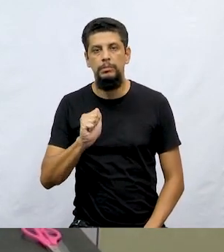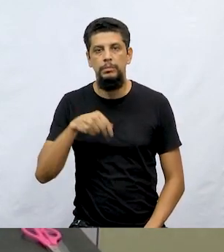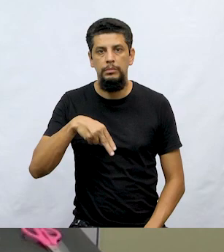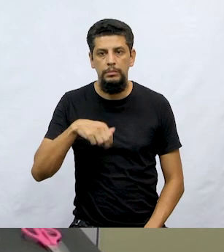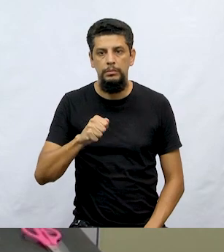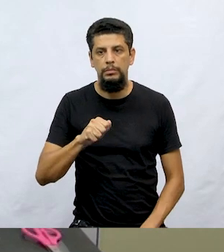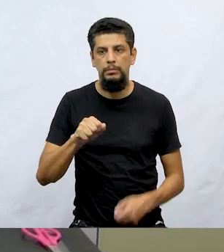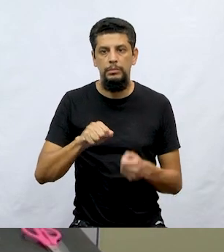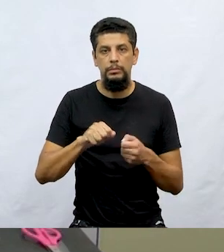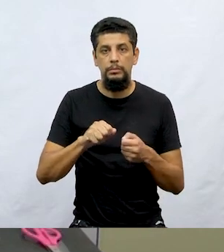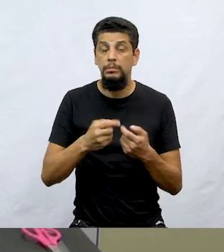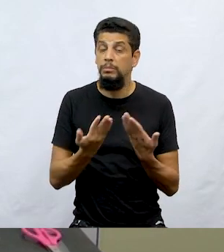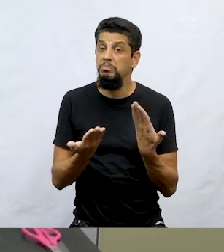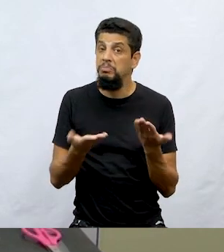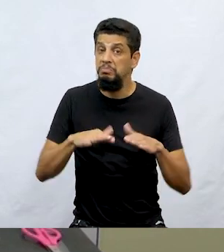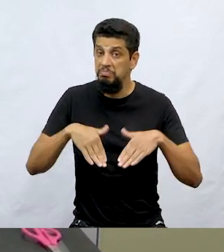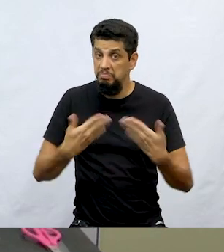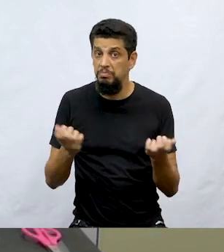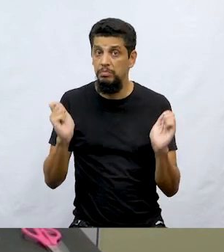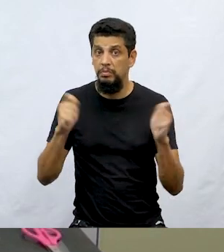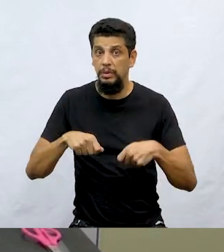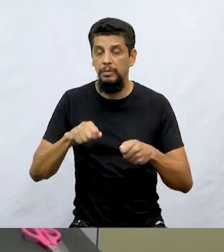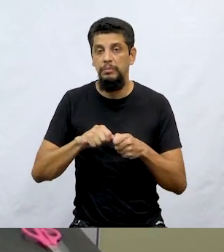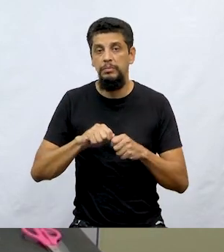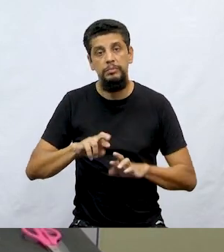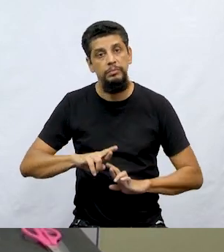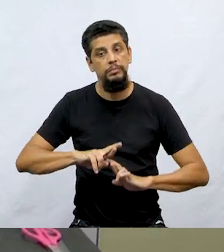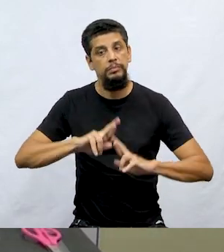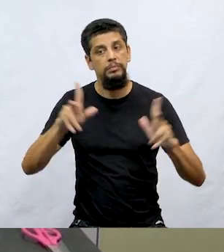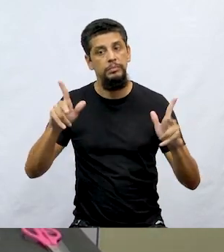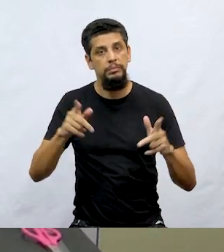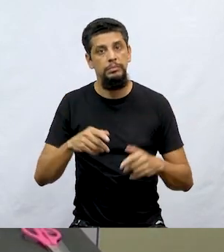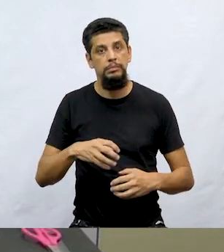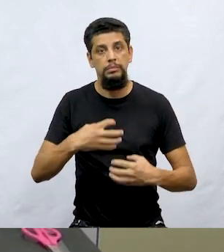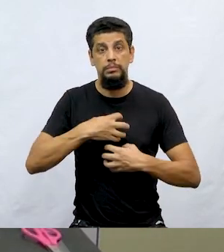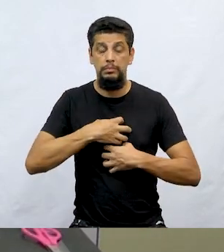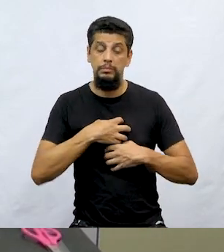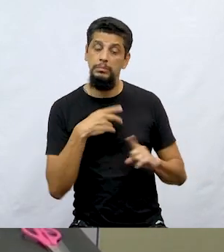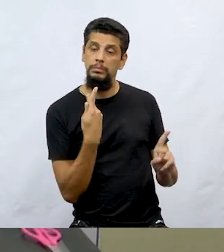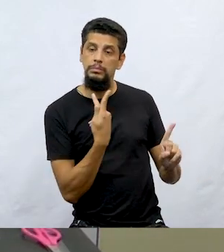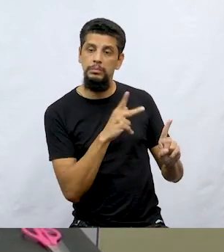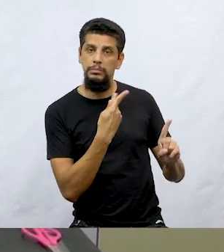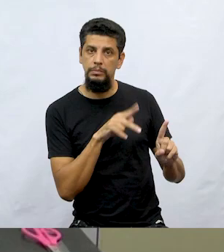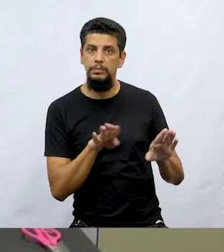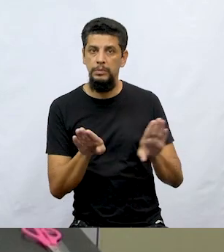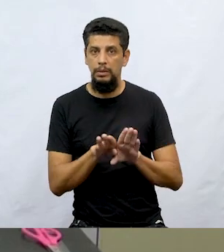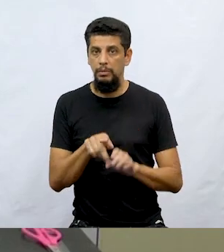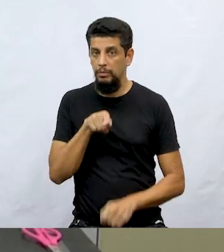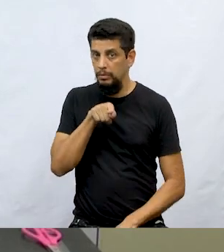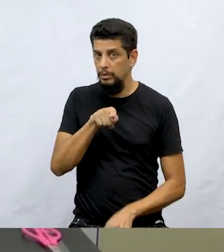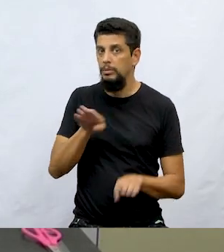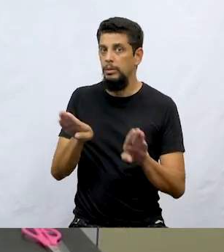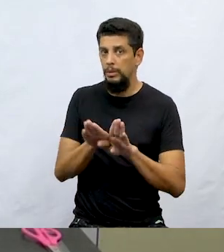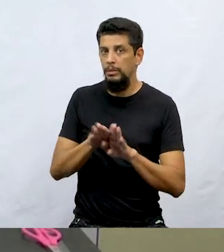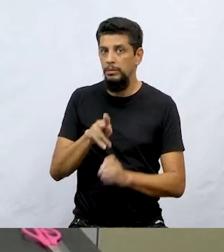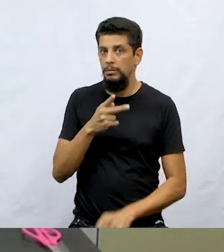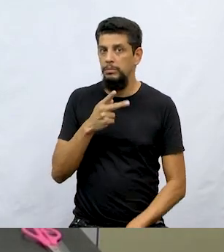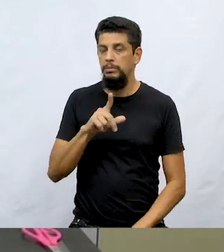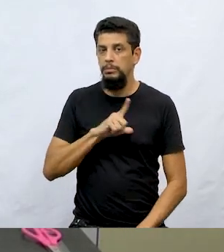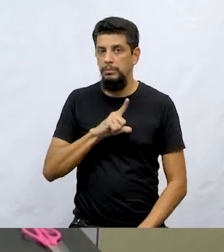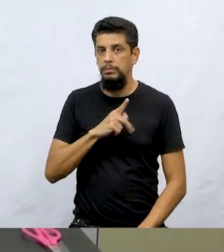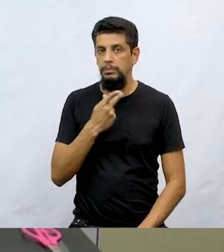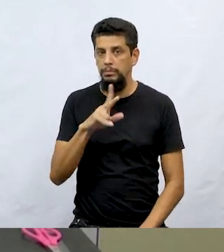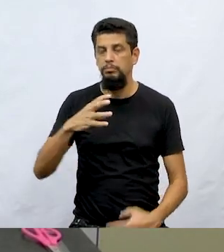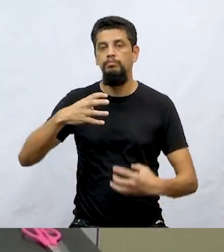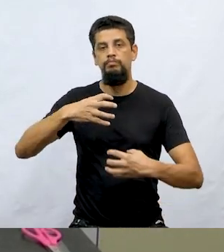no papel, talvez ela fizesse diferente. Esse é o jeito que a professora Jaque está fazendo. E você tem o seu jeito também de